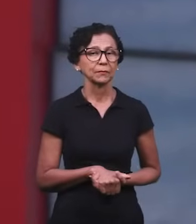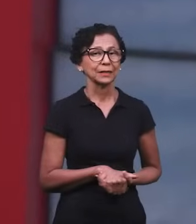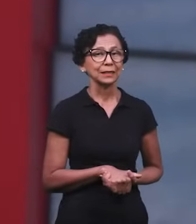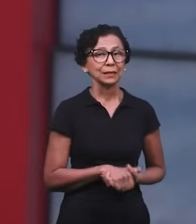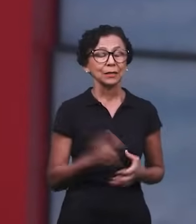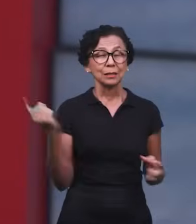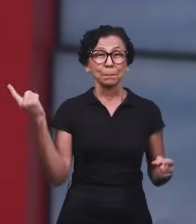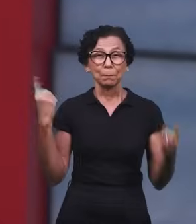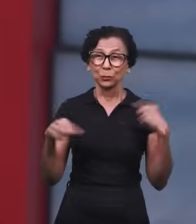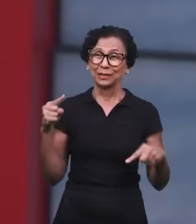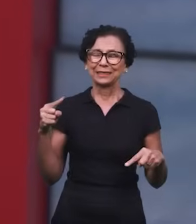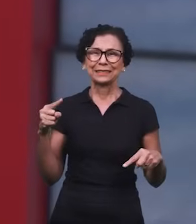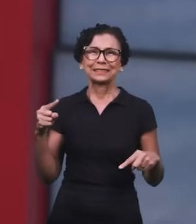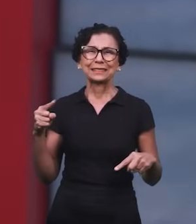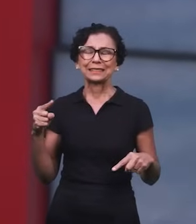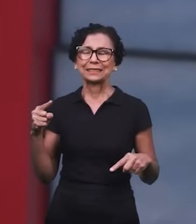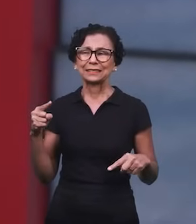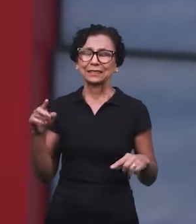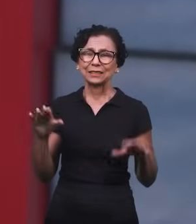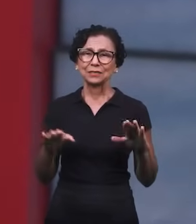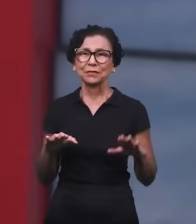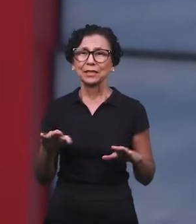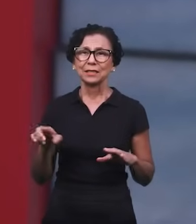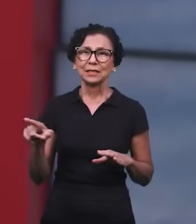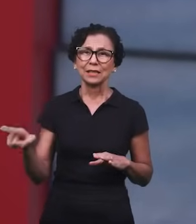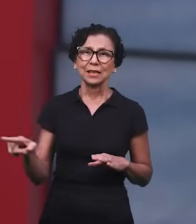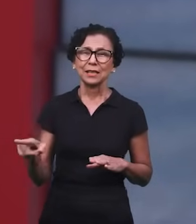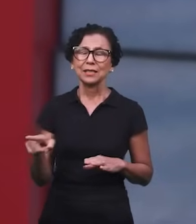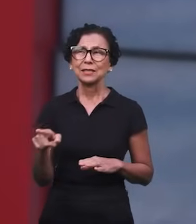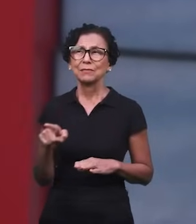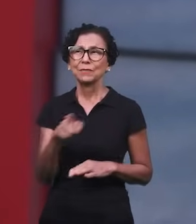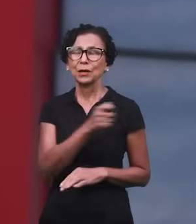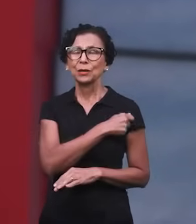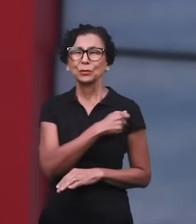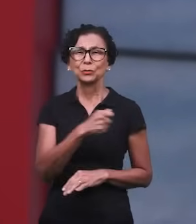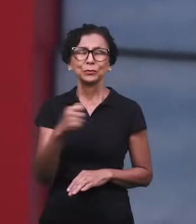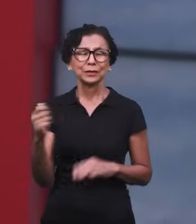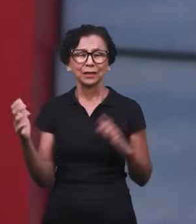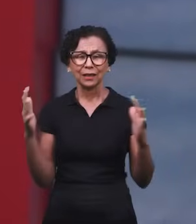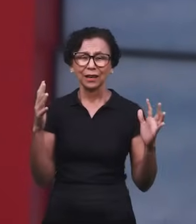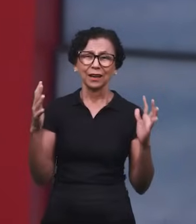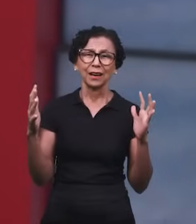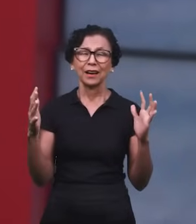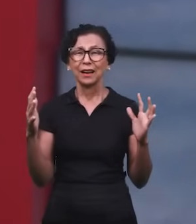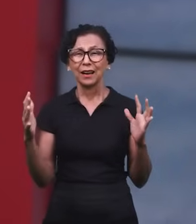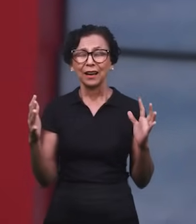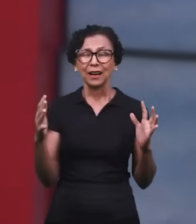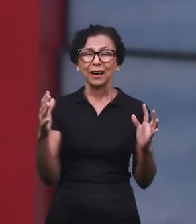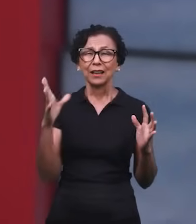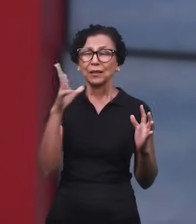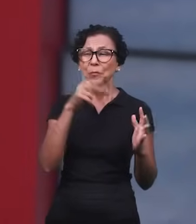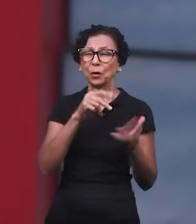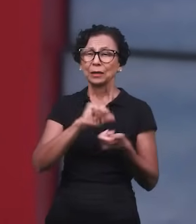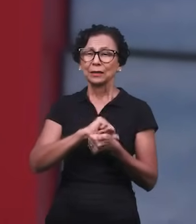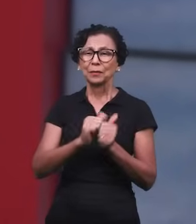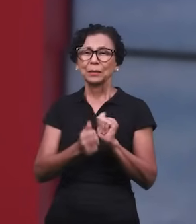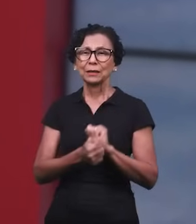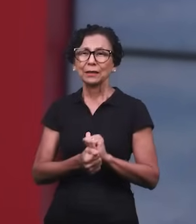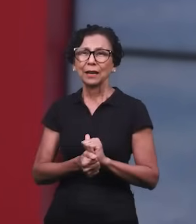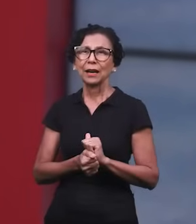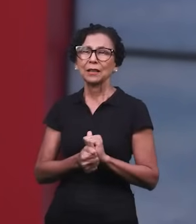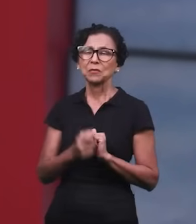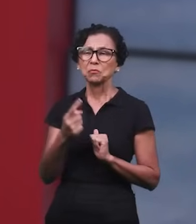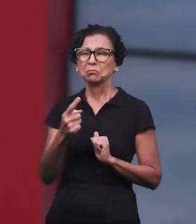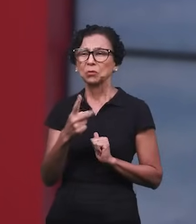adaptar. E quando ele finalmente se adapta, aí ele consegue voar sozinho, digamos assim. Mas realmente é um choque.